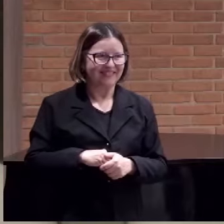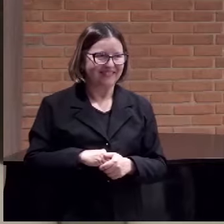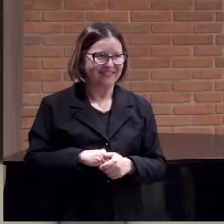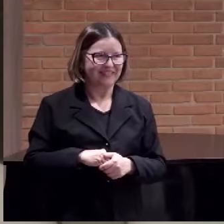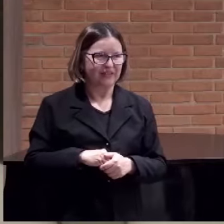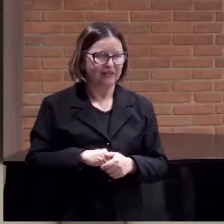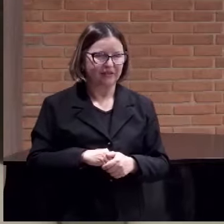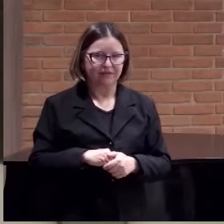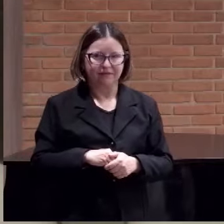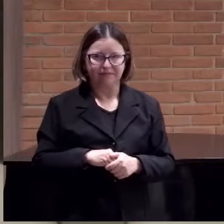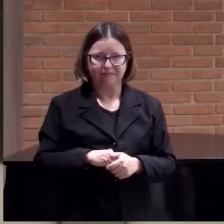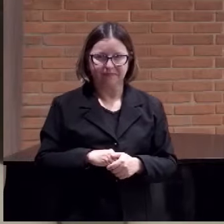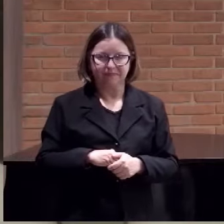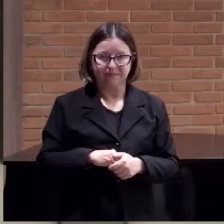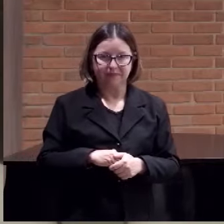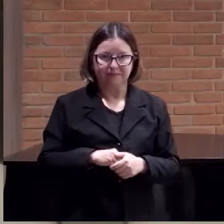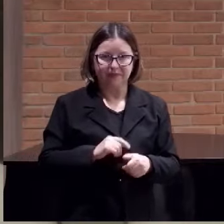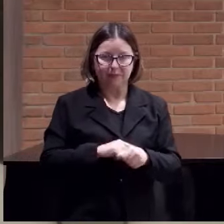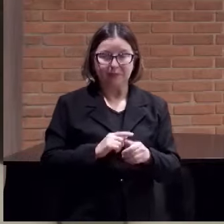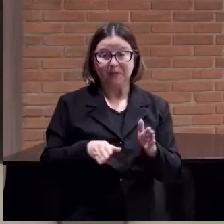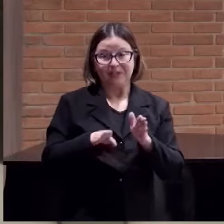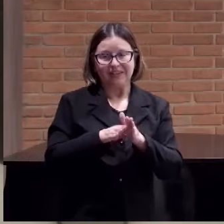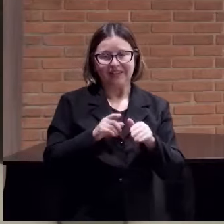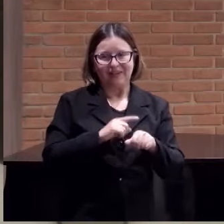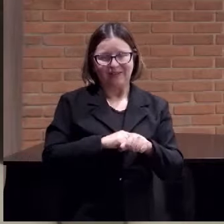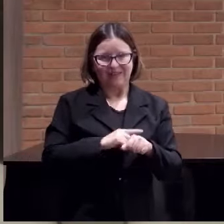Quando chegar a hora,